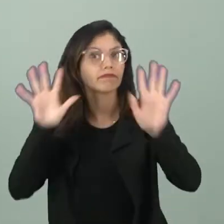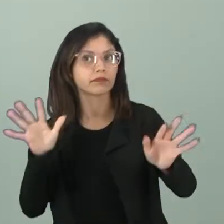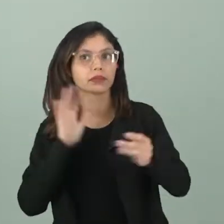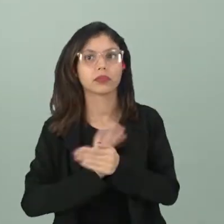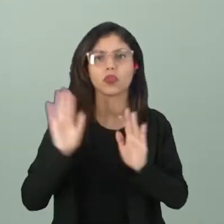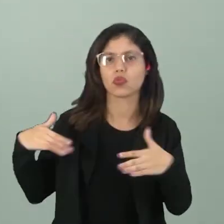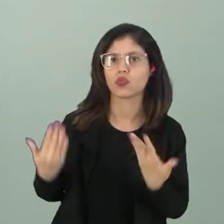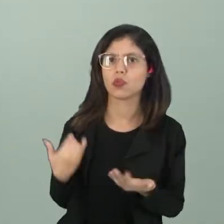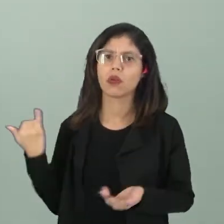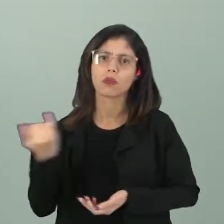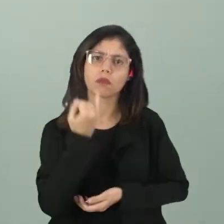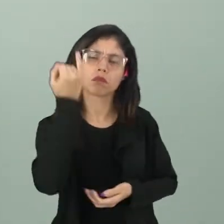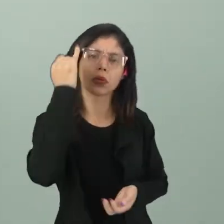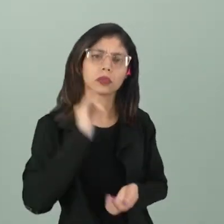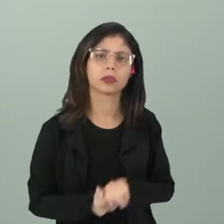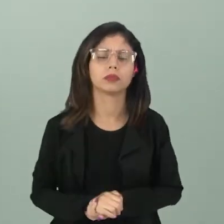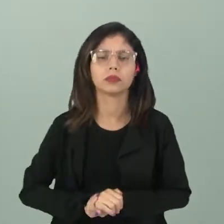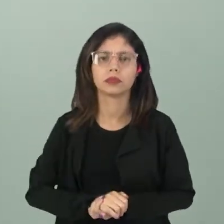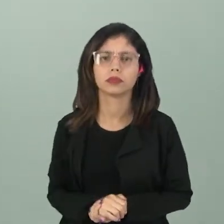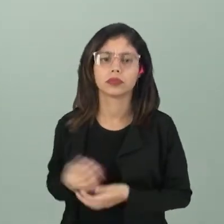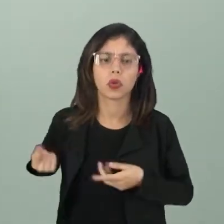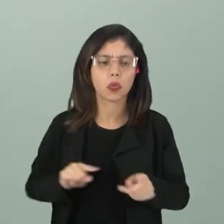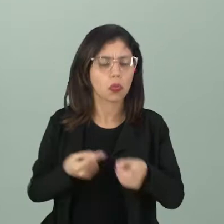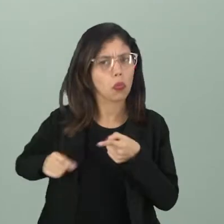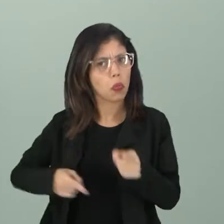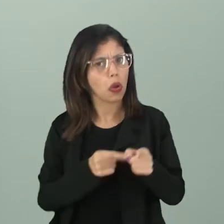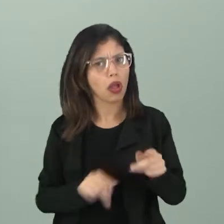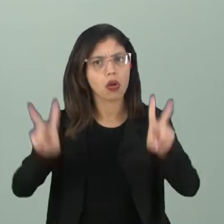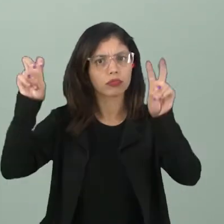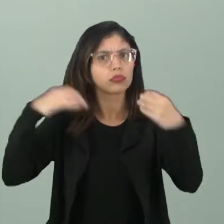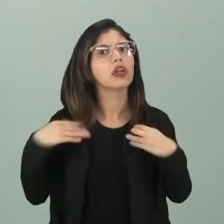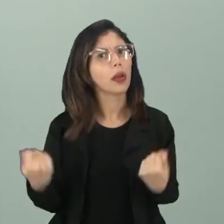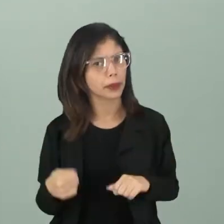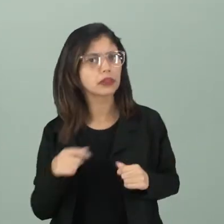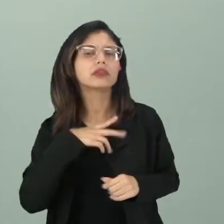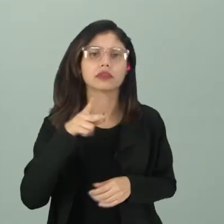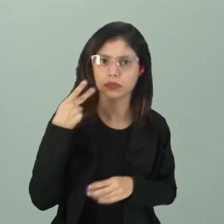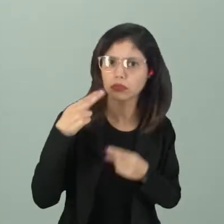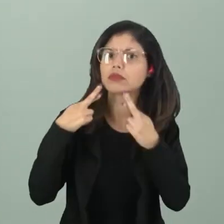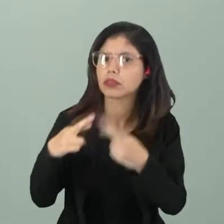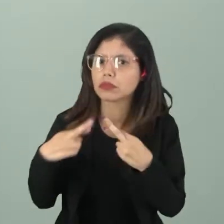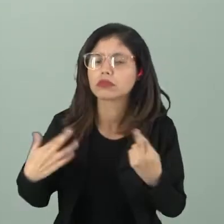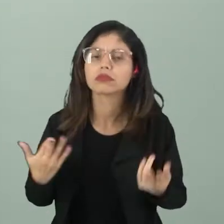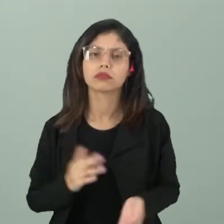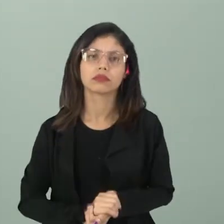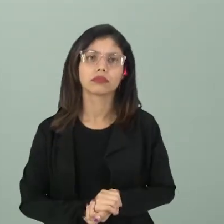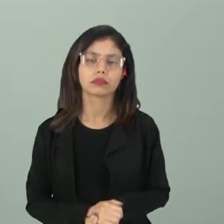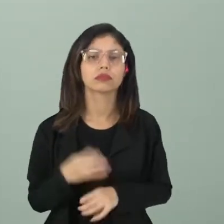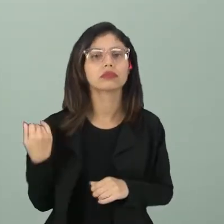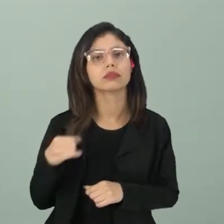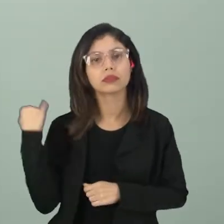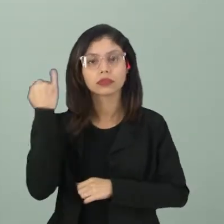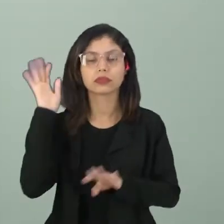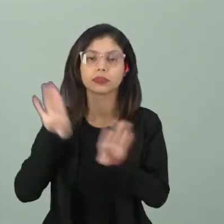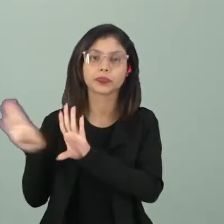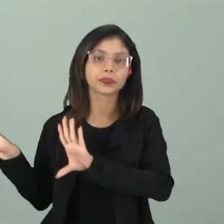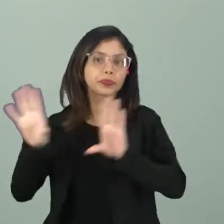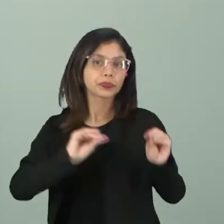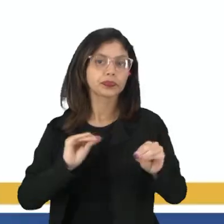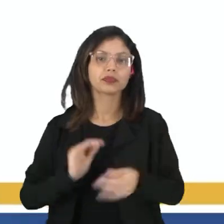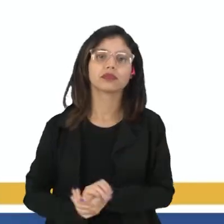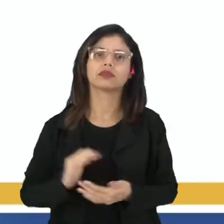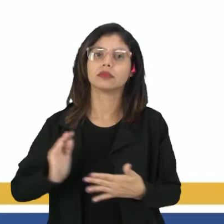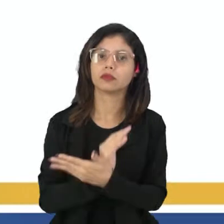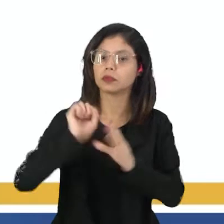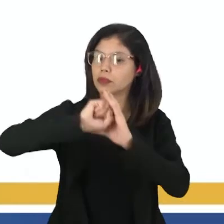claro qual é a minha reivindicação, qual é o assunto que eu estou tratando nesta carta de reclamação. É importante ressaltar que